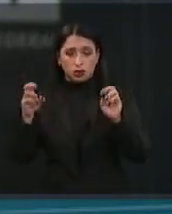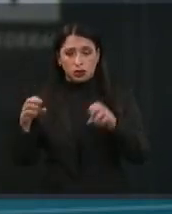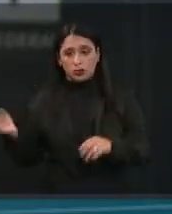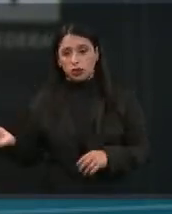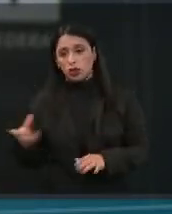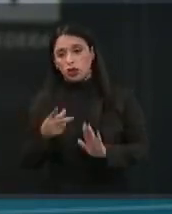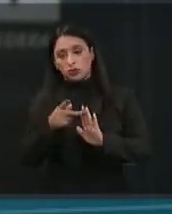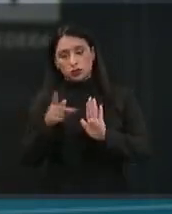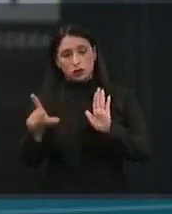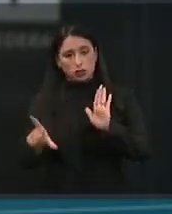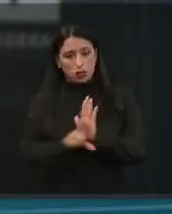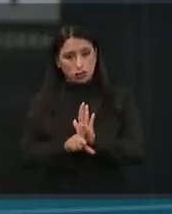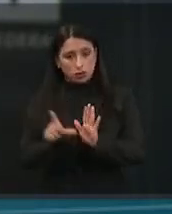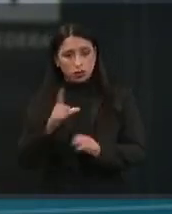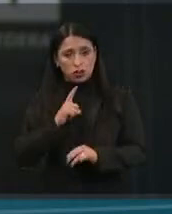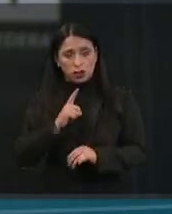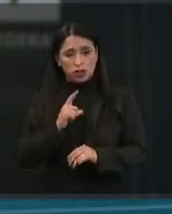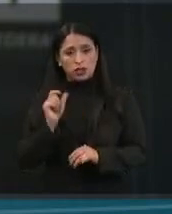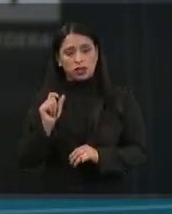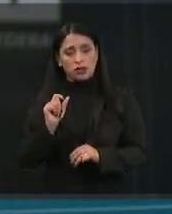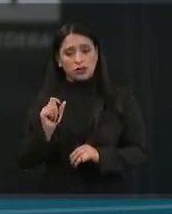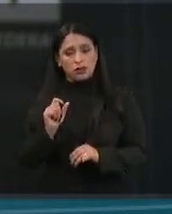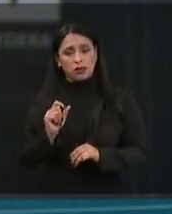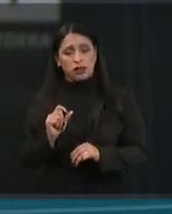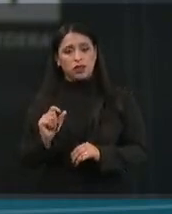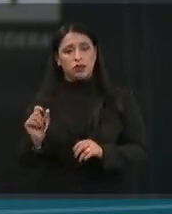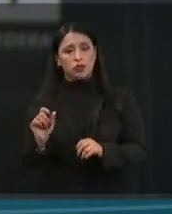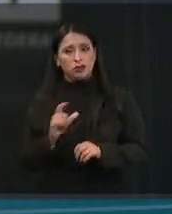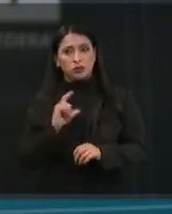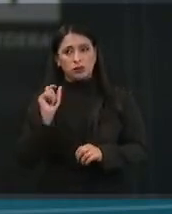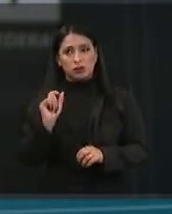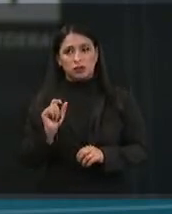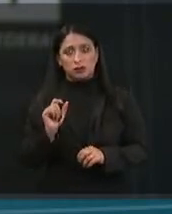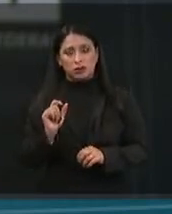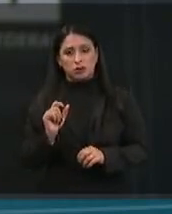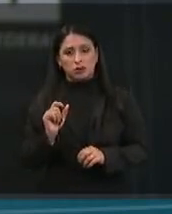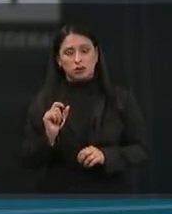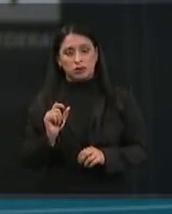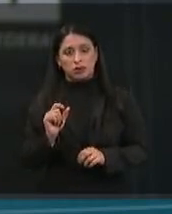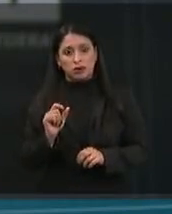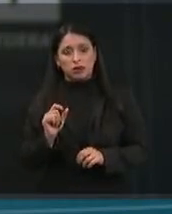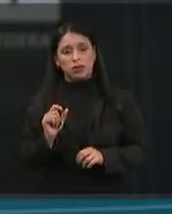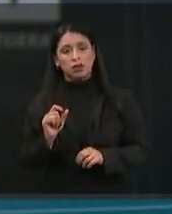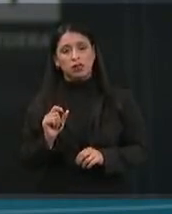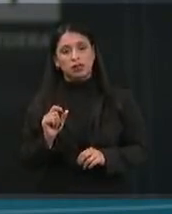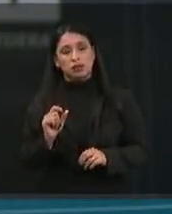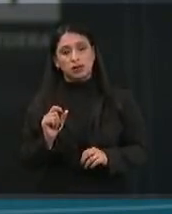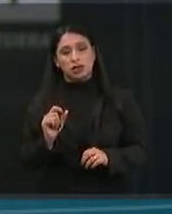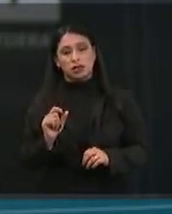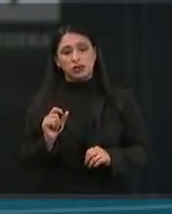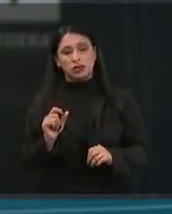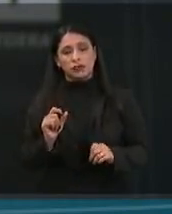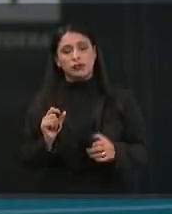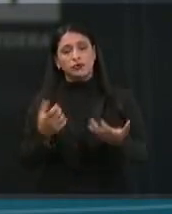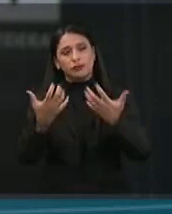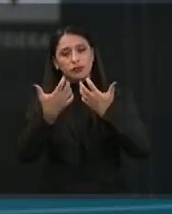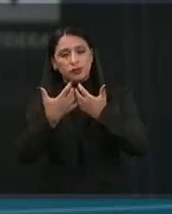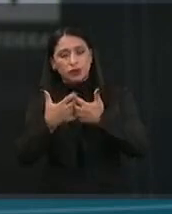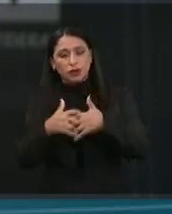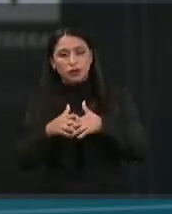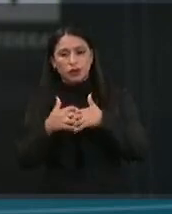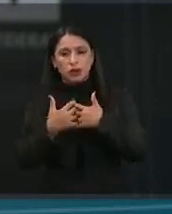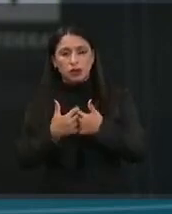projetos de lei que são desenhados instrumentos e instituições robustas e coesas. tais regulações complexas